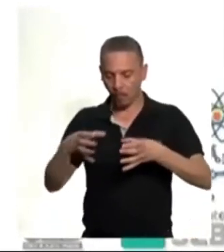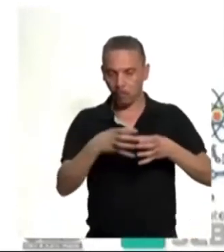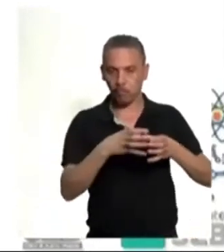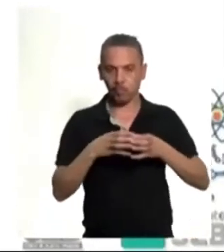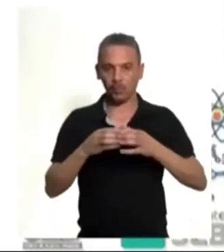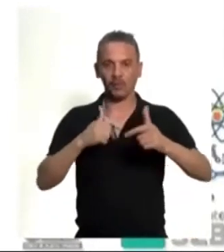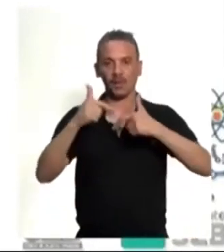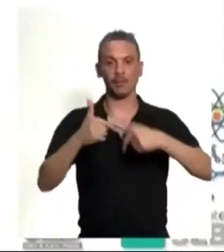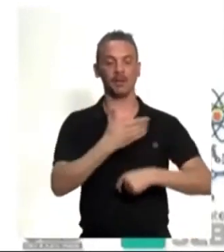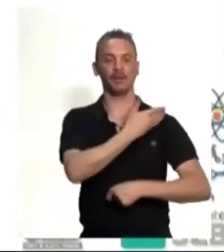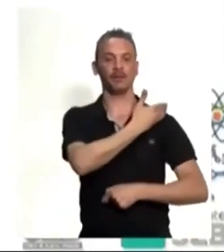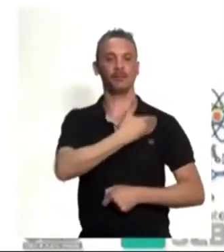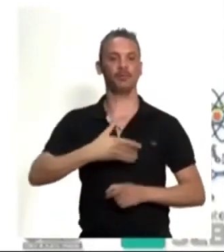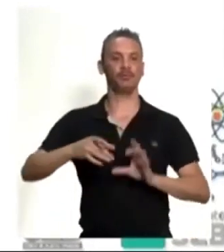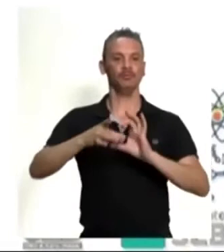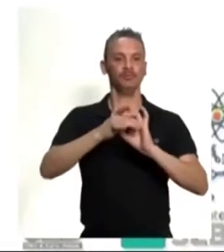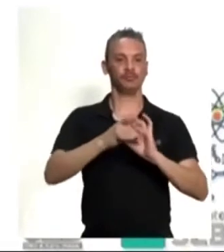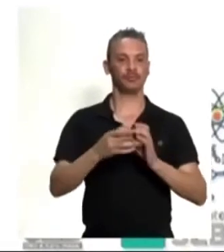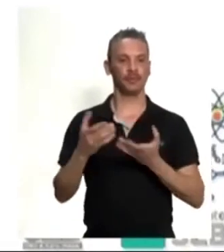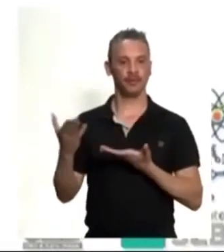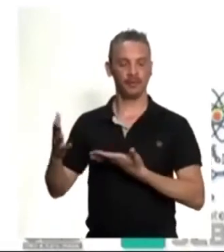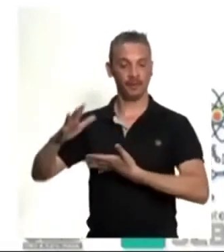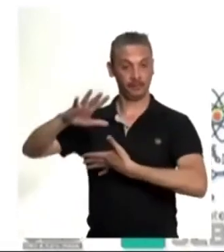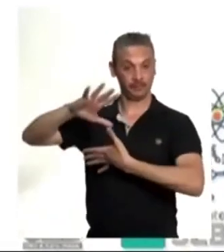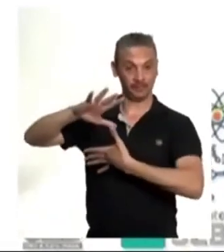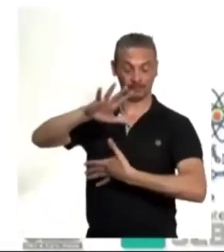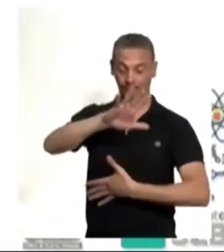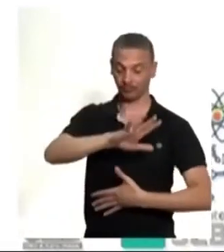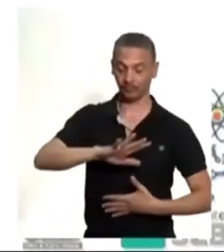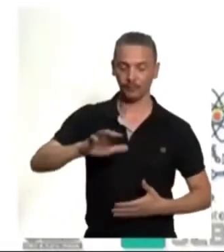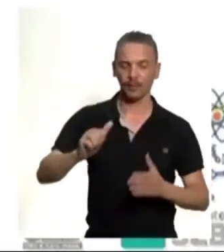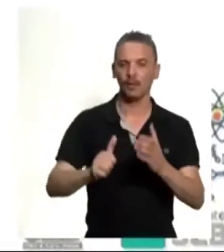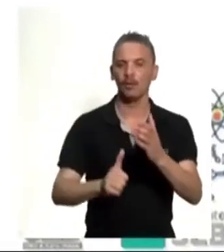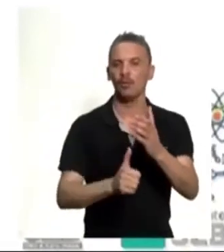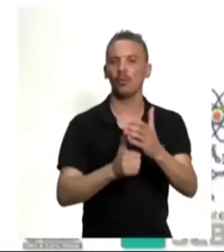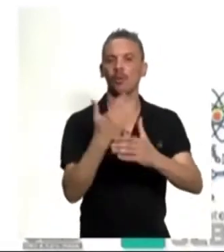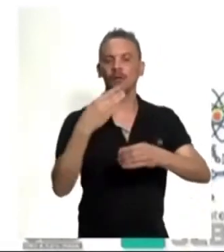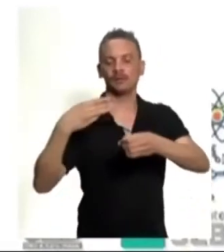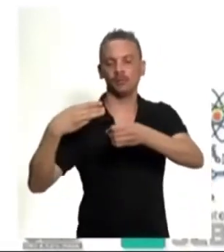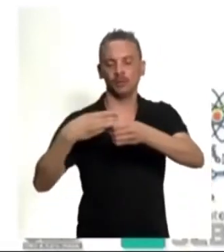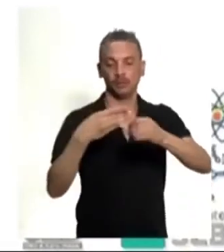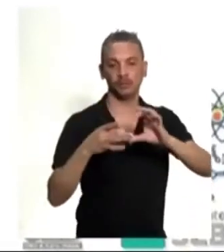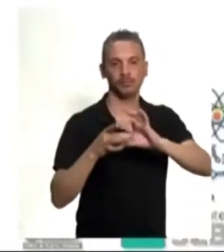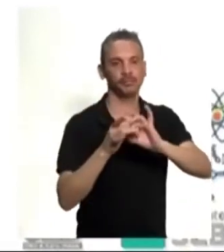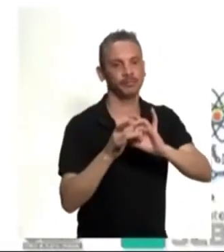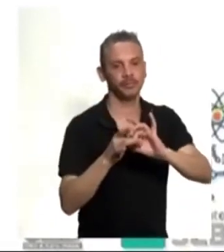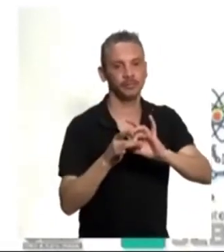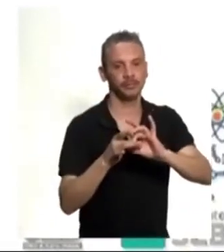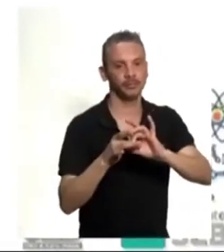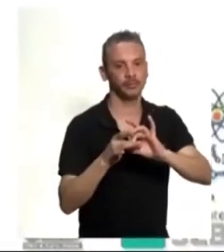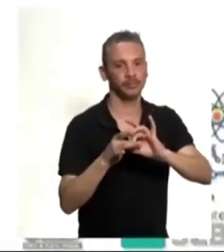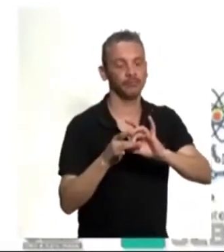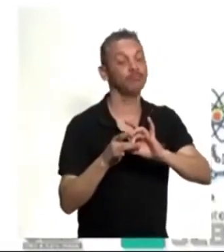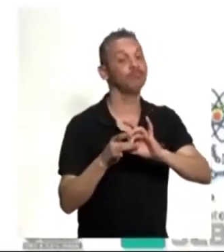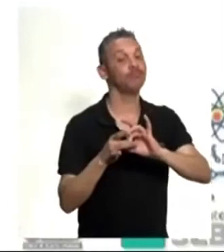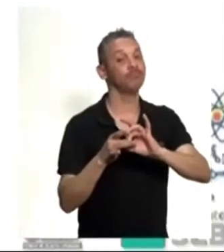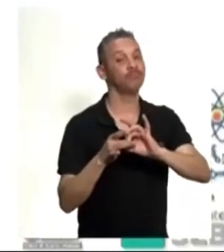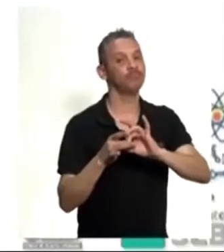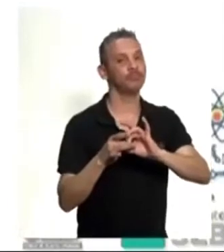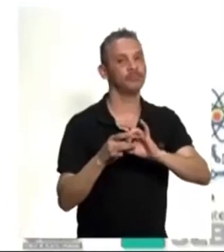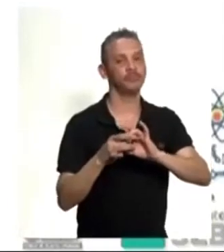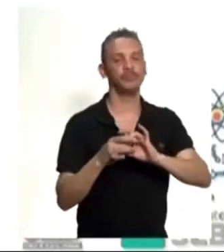área metropolitana de São Paulo. Se você me perguntar quantos municípios estão integrados na região metropolitana de São